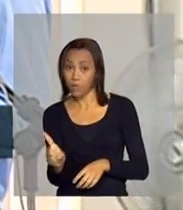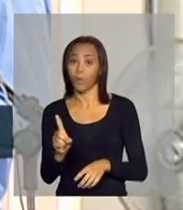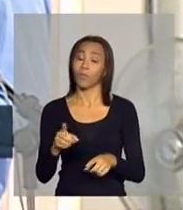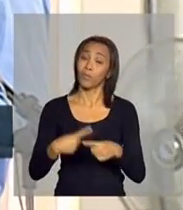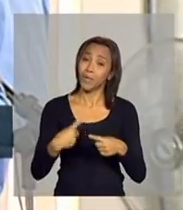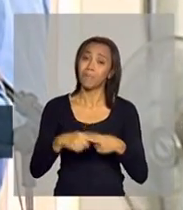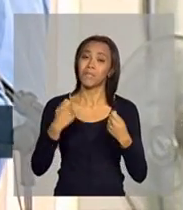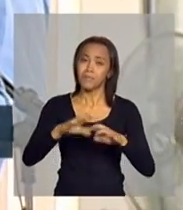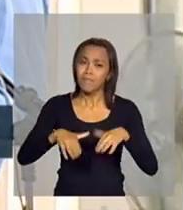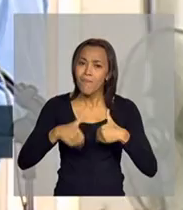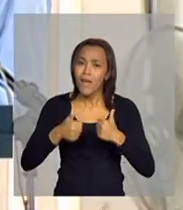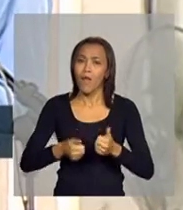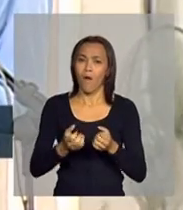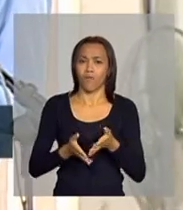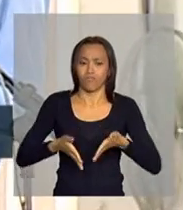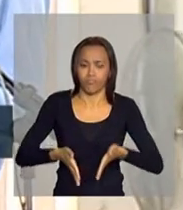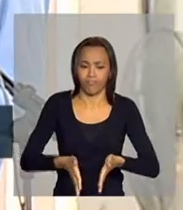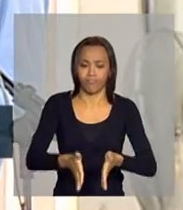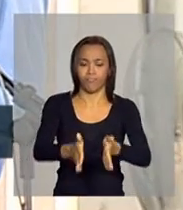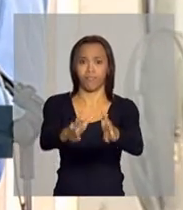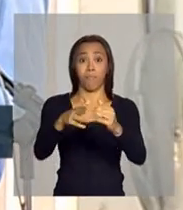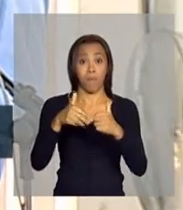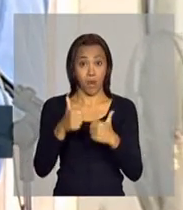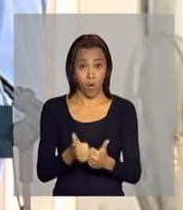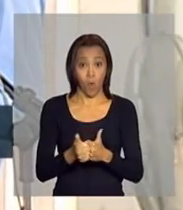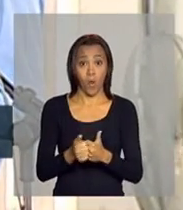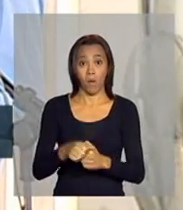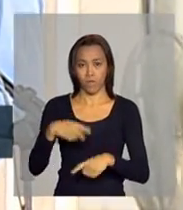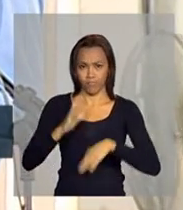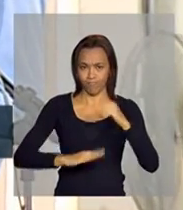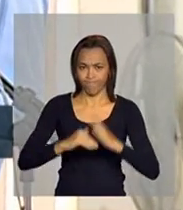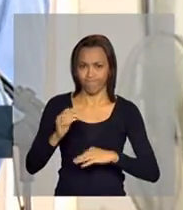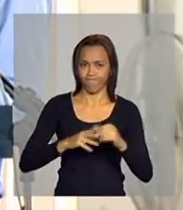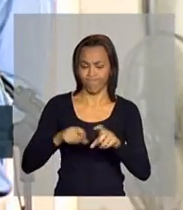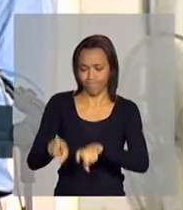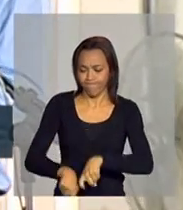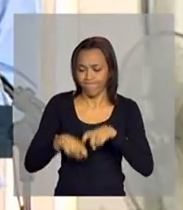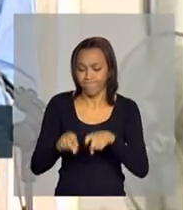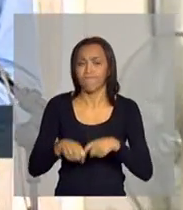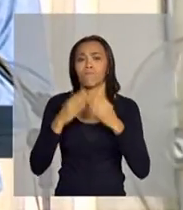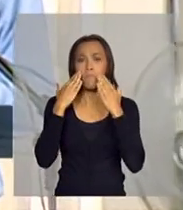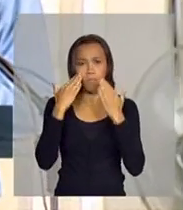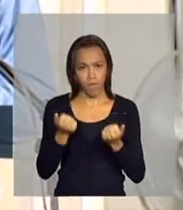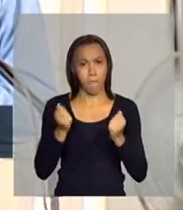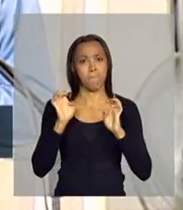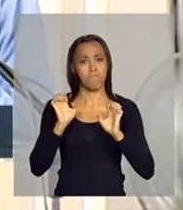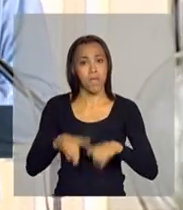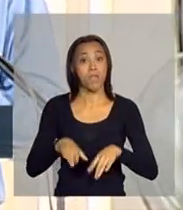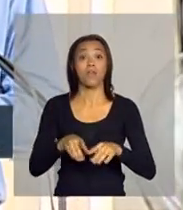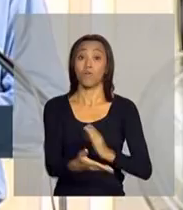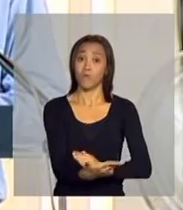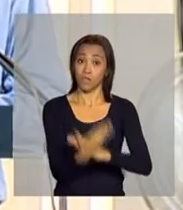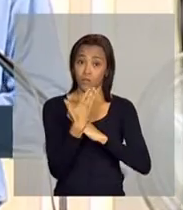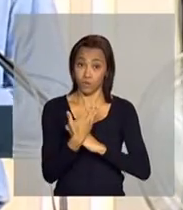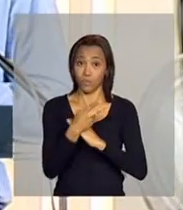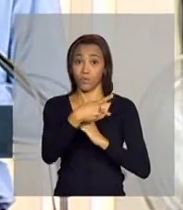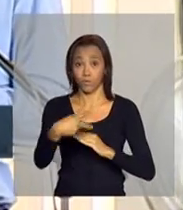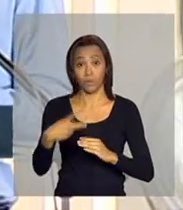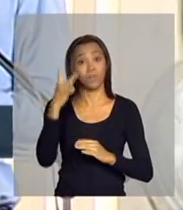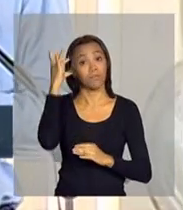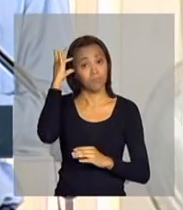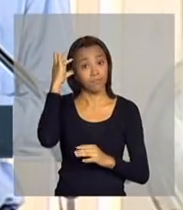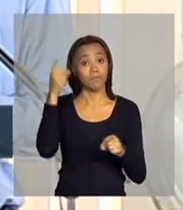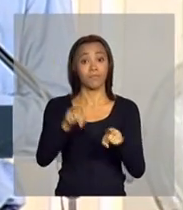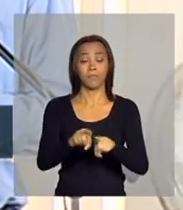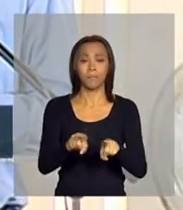estrada. O produtor sabe produzir. E com essa ajuda da nossa presidente, também